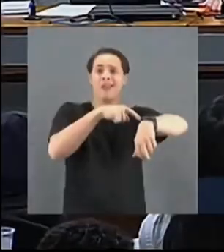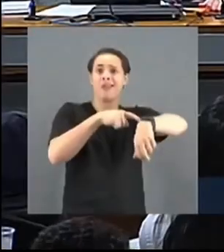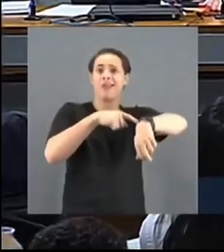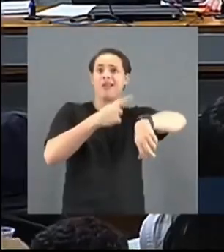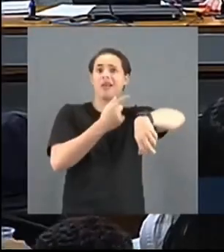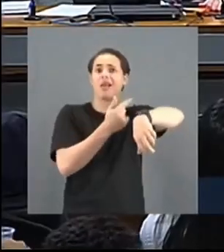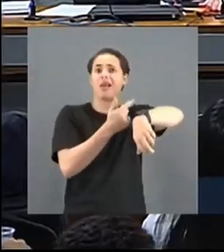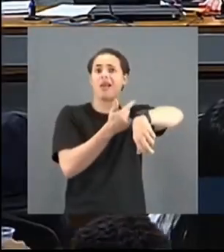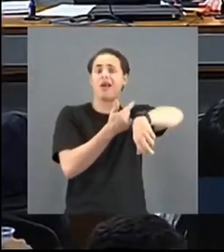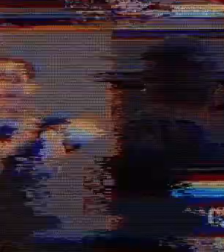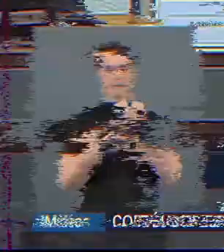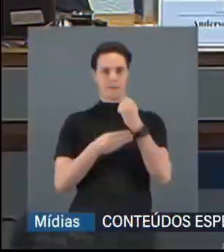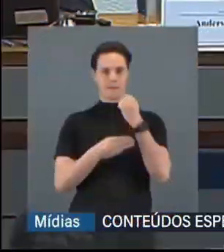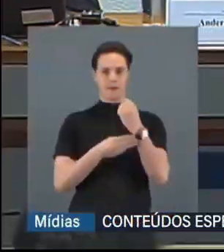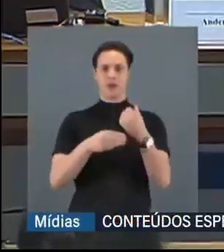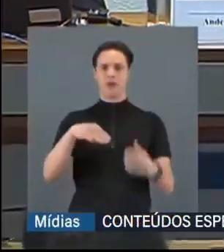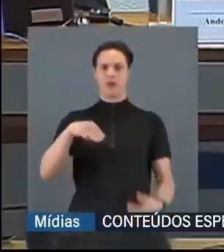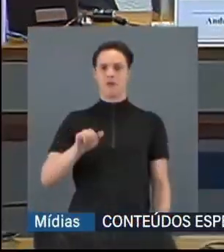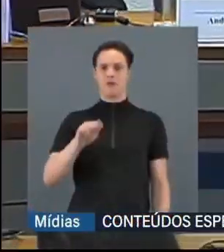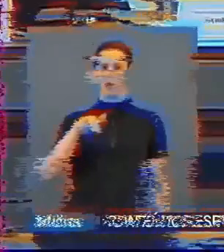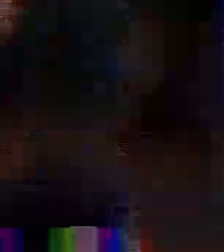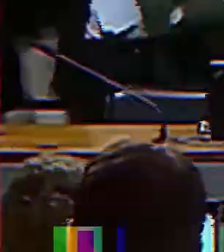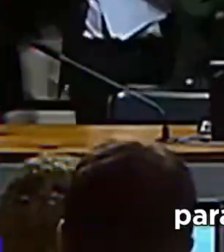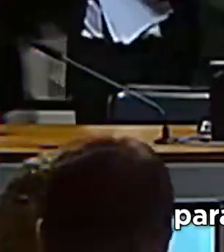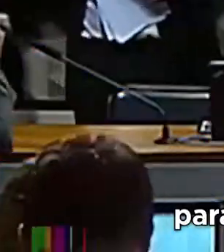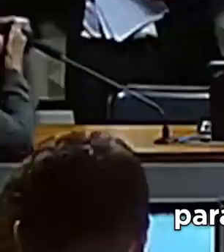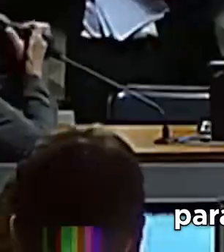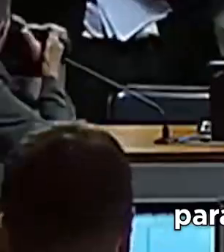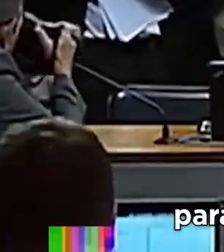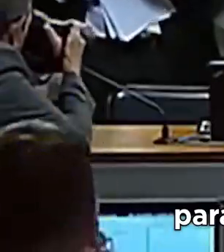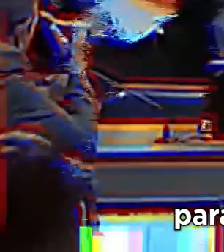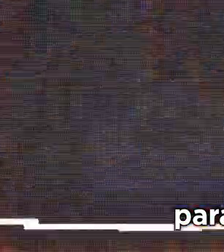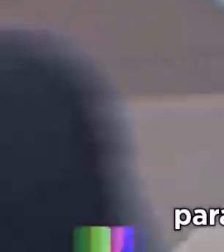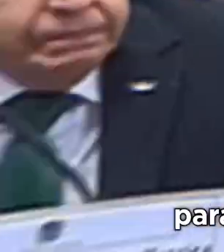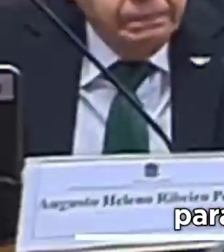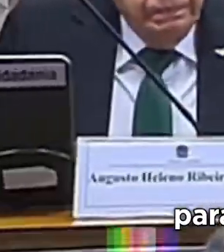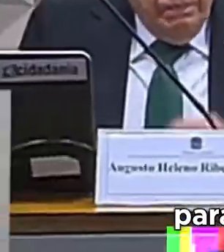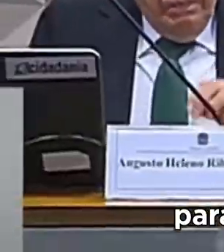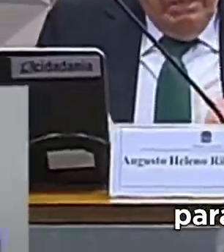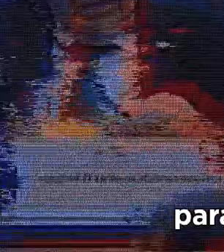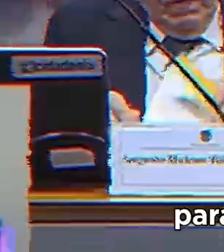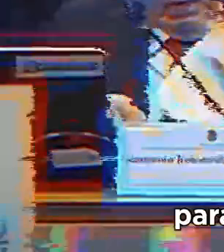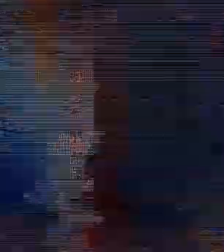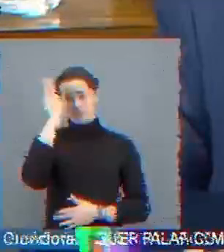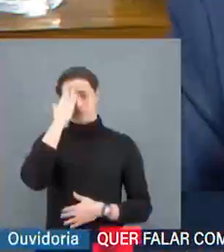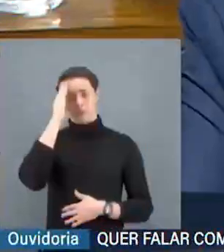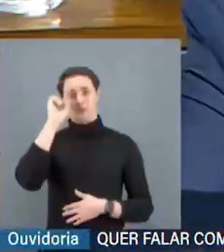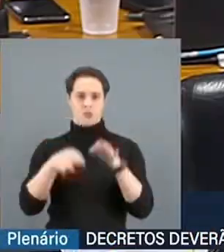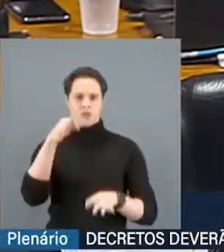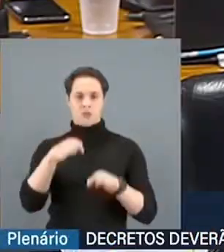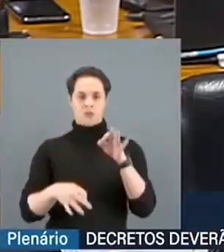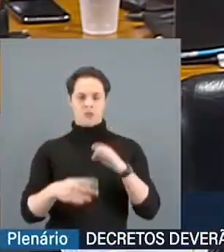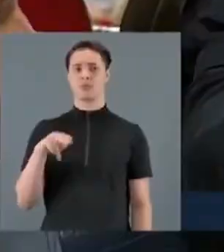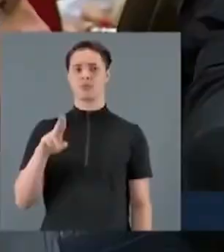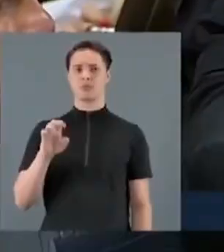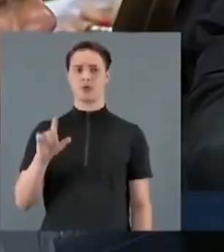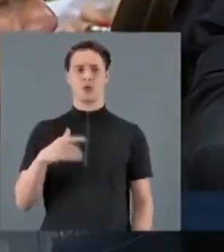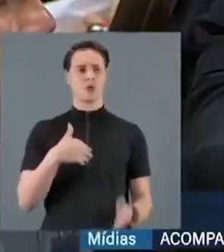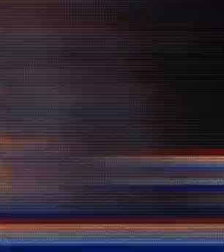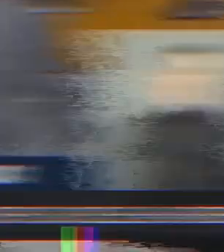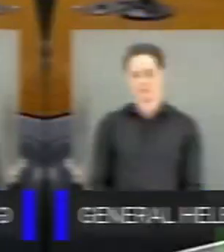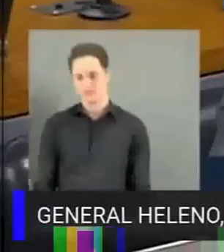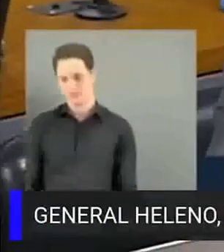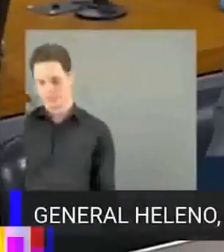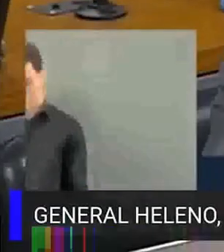Maio de 2023. Começava a CPMI para investigar os ataques do 8 de janeiro. 6 meses de